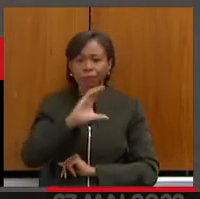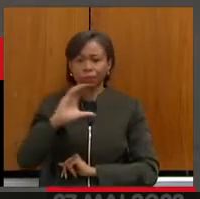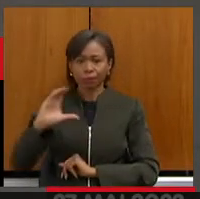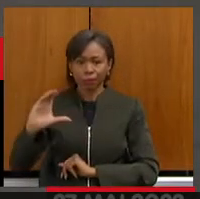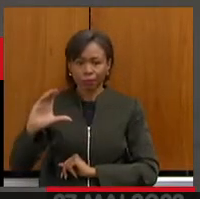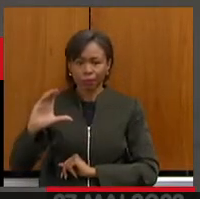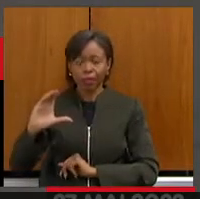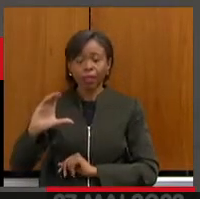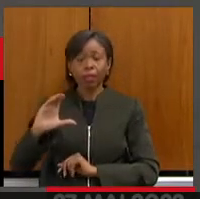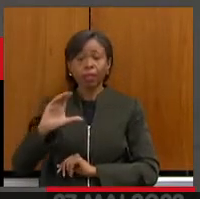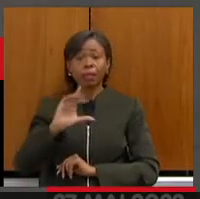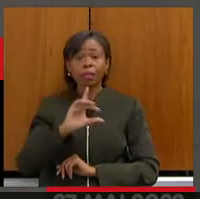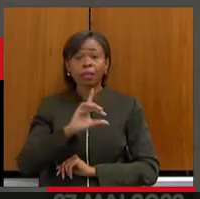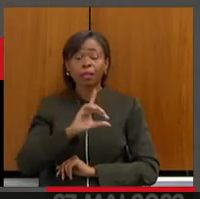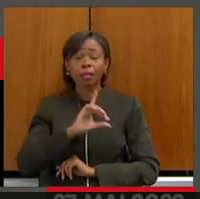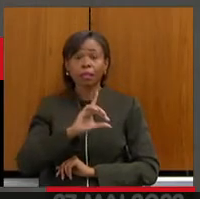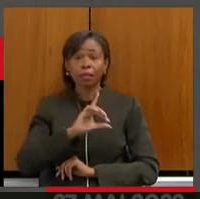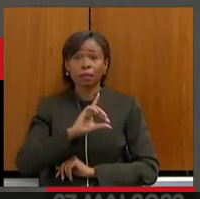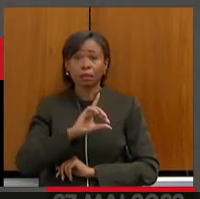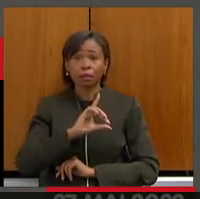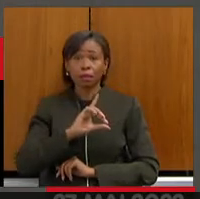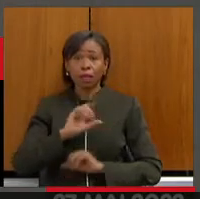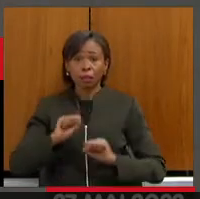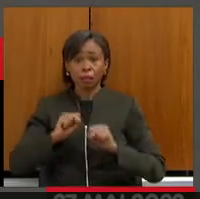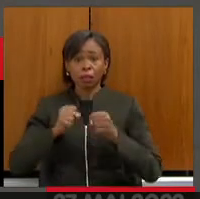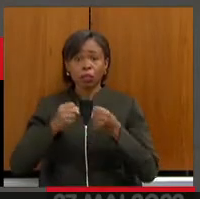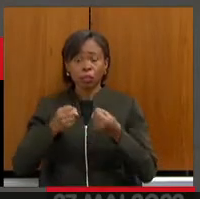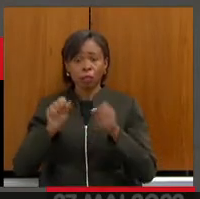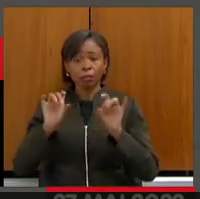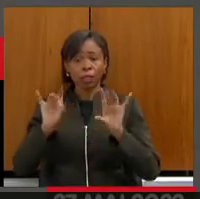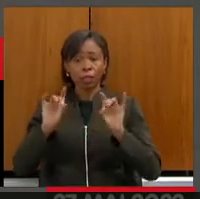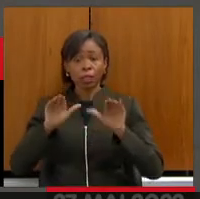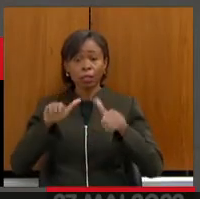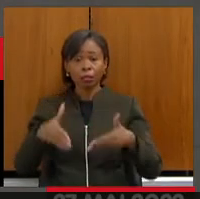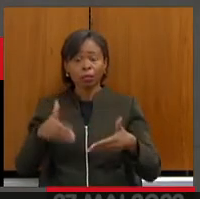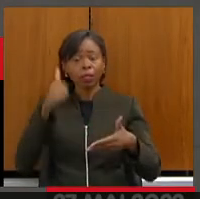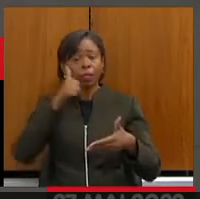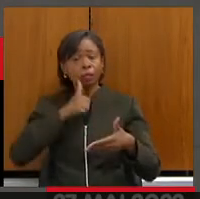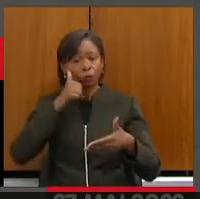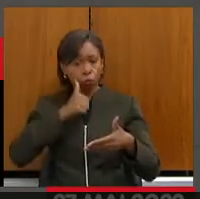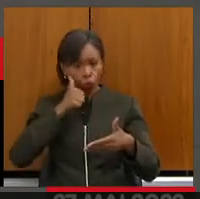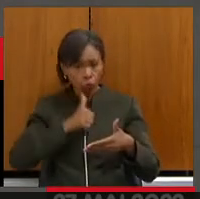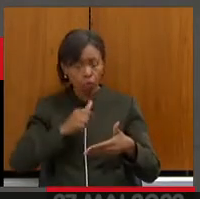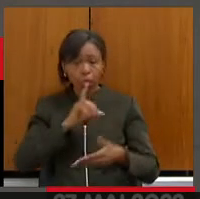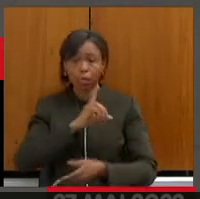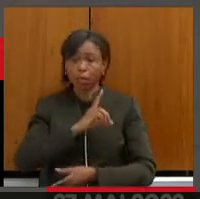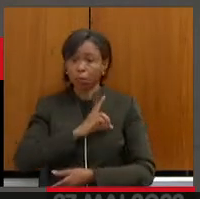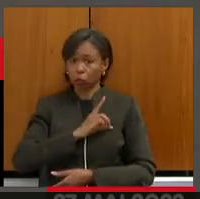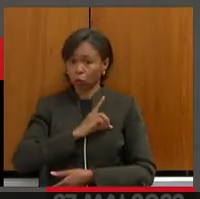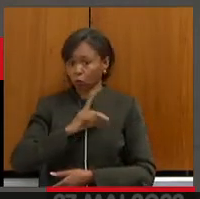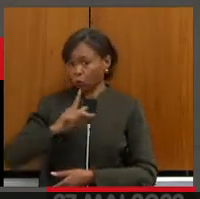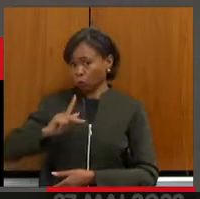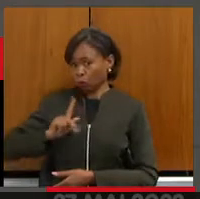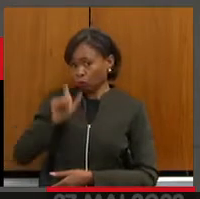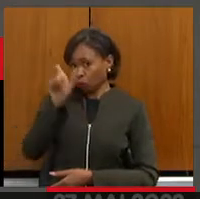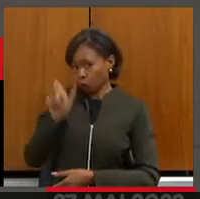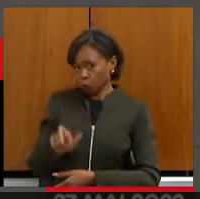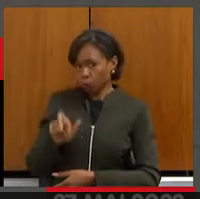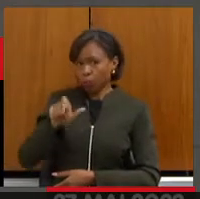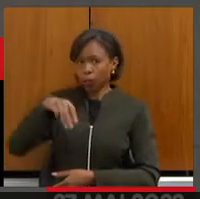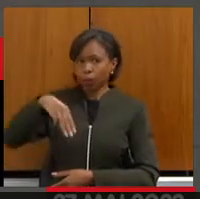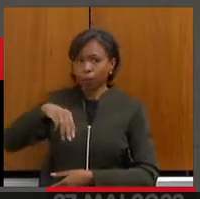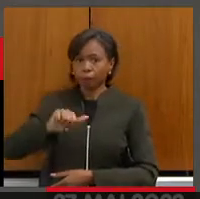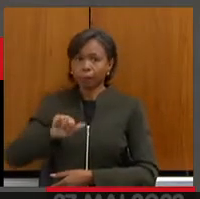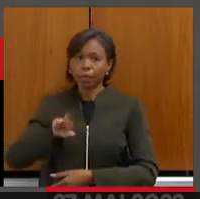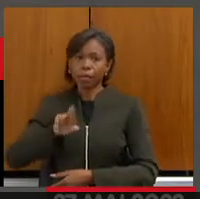Defensoria especializada na defesa do direito da Mulher em situação de violência defensora pública Maria Cecília